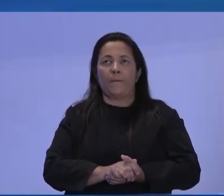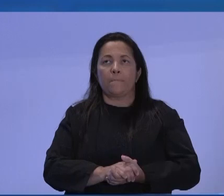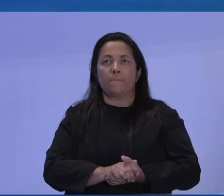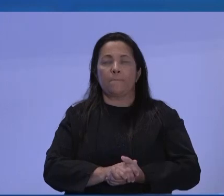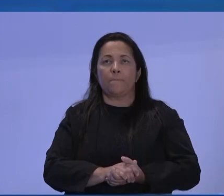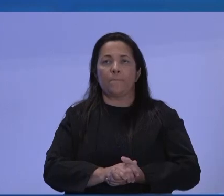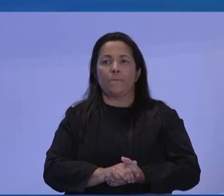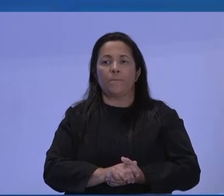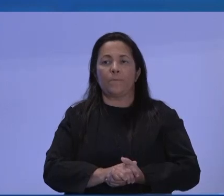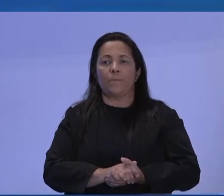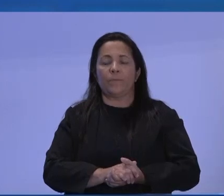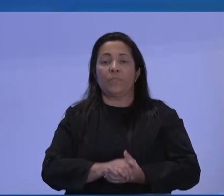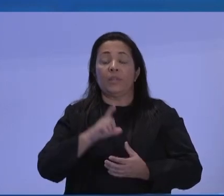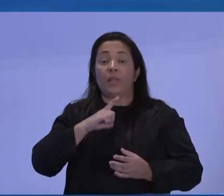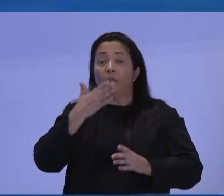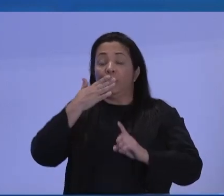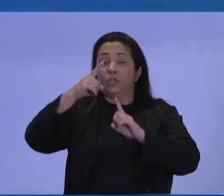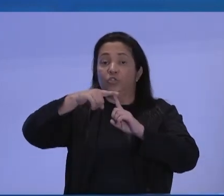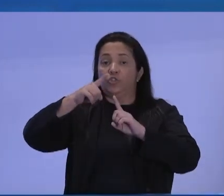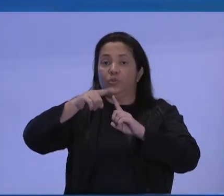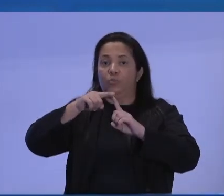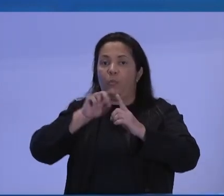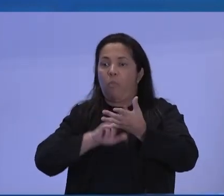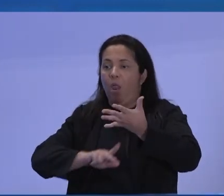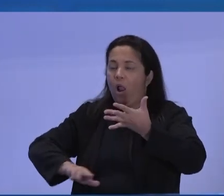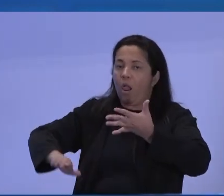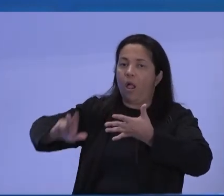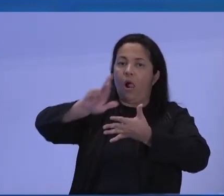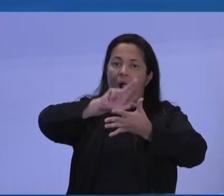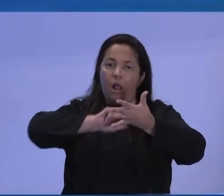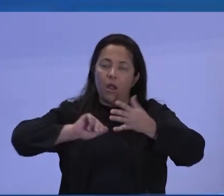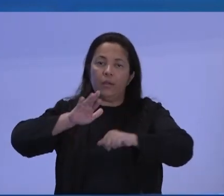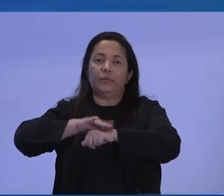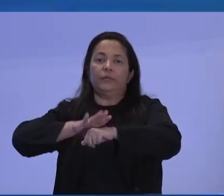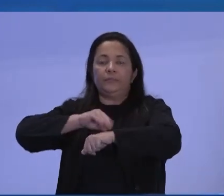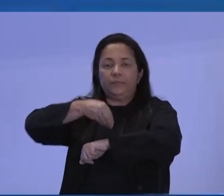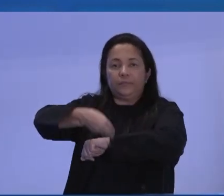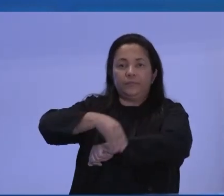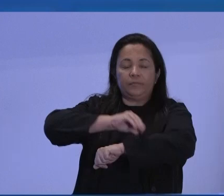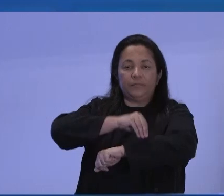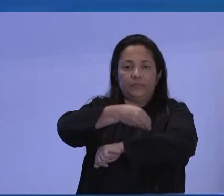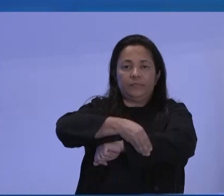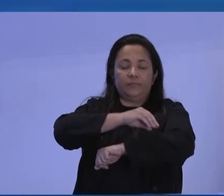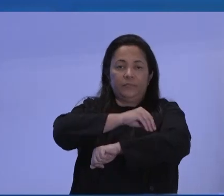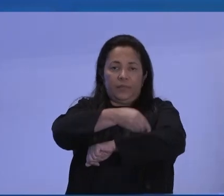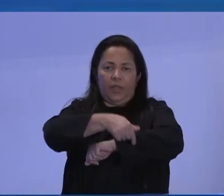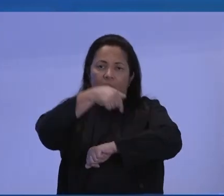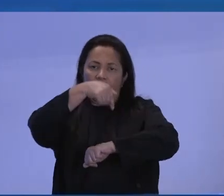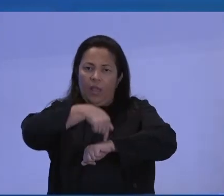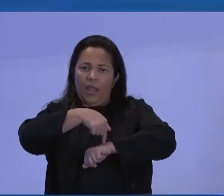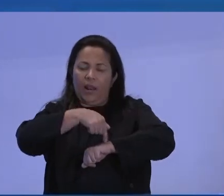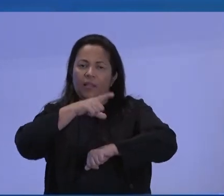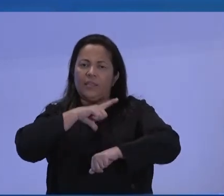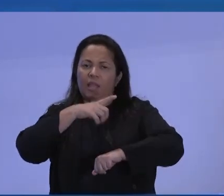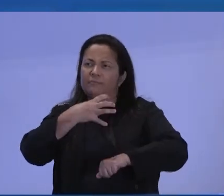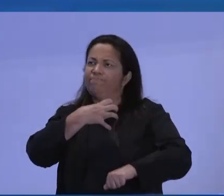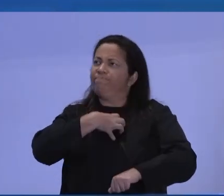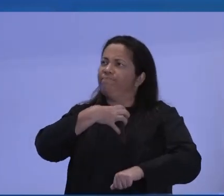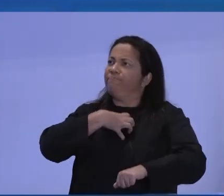Então, devido à variedade de manifestações clínicas, a hanseníase pode ser confundida com outras